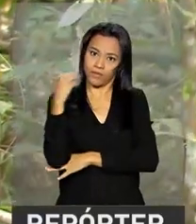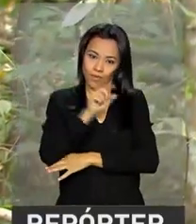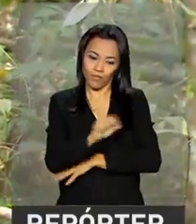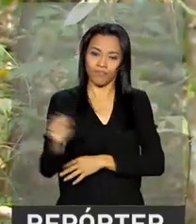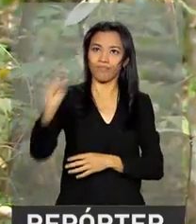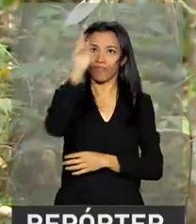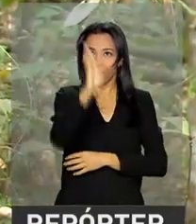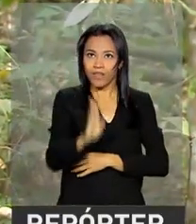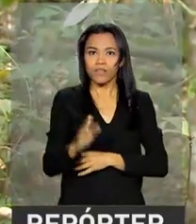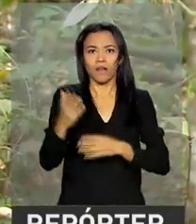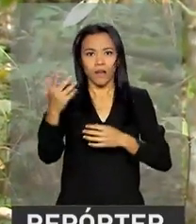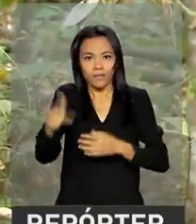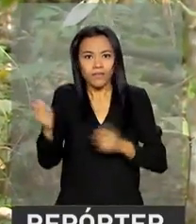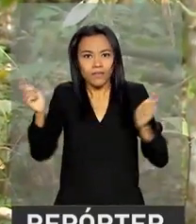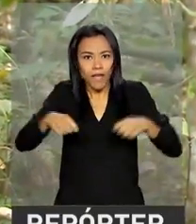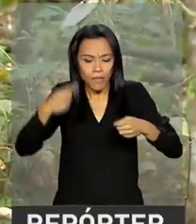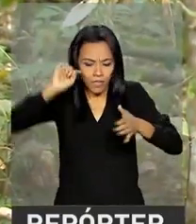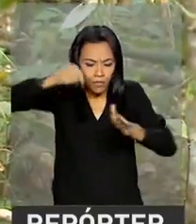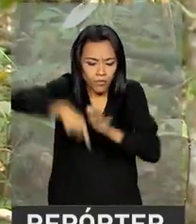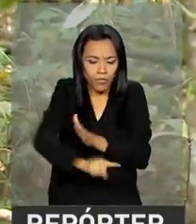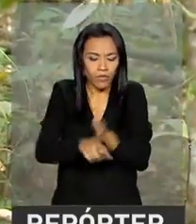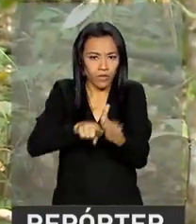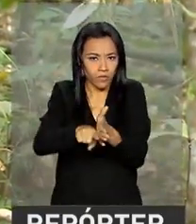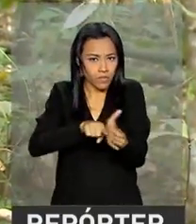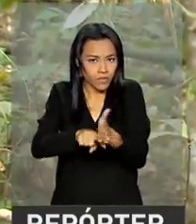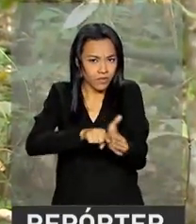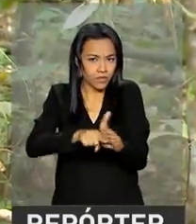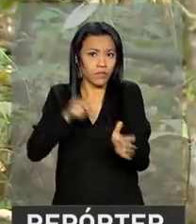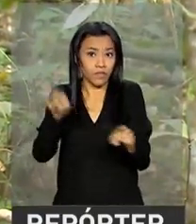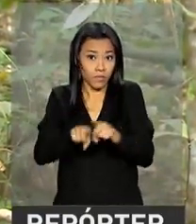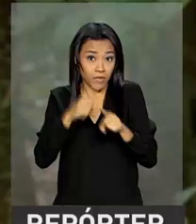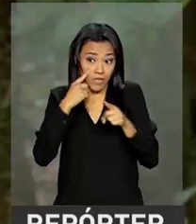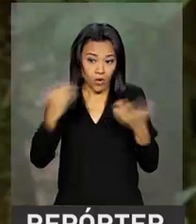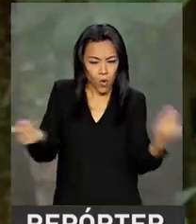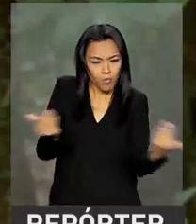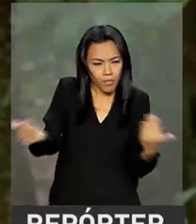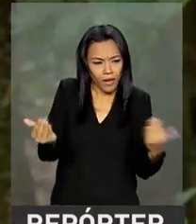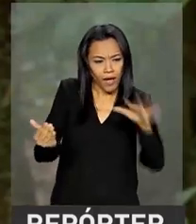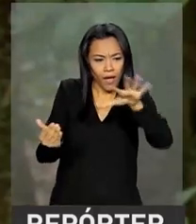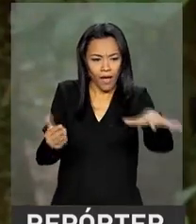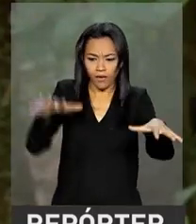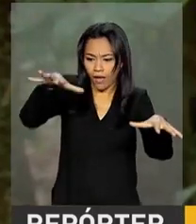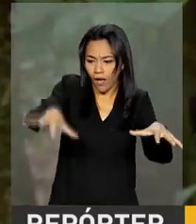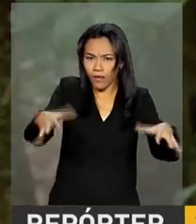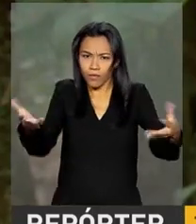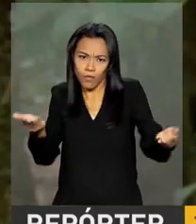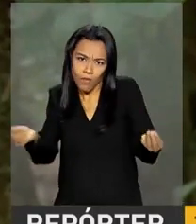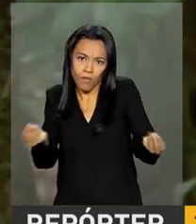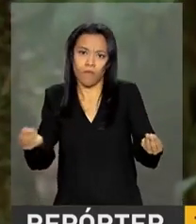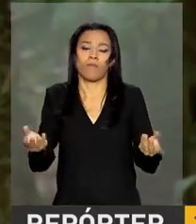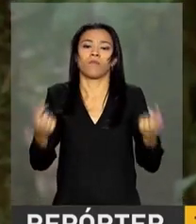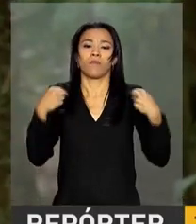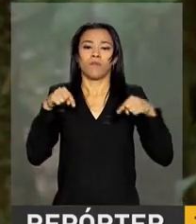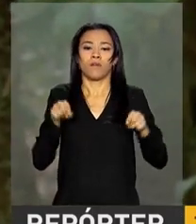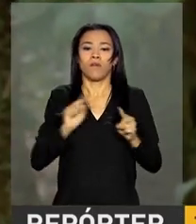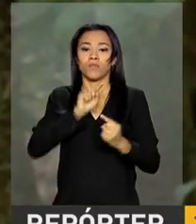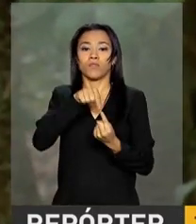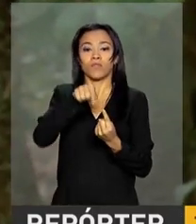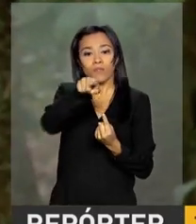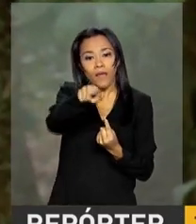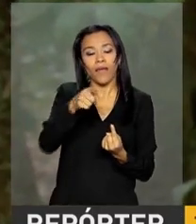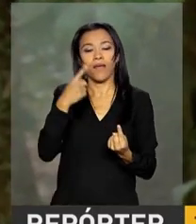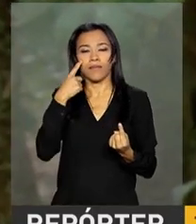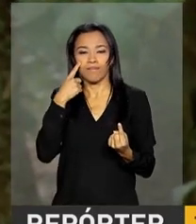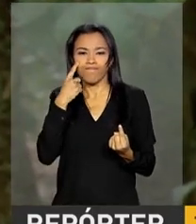análises mais amplas ea comparação entre diferentes áreas a proposta é que a gente se aproxima de